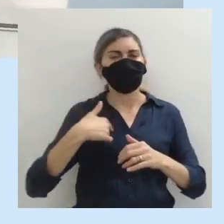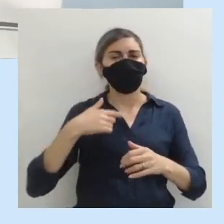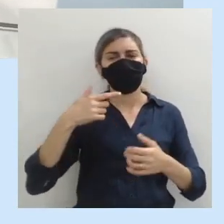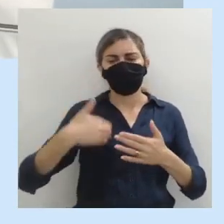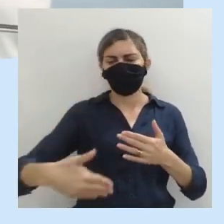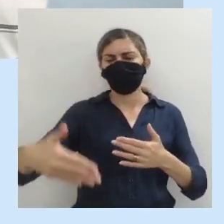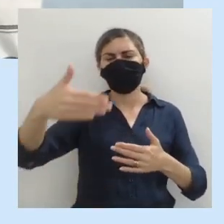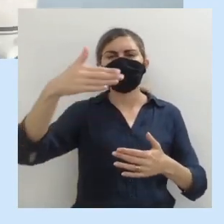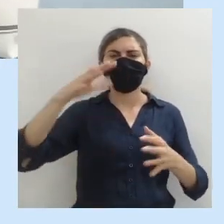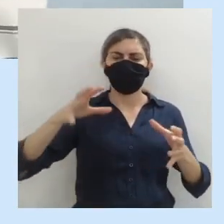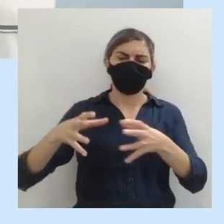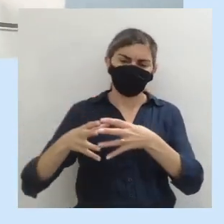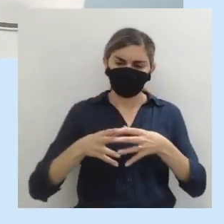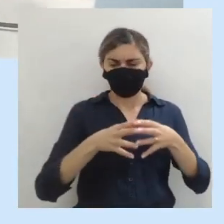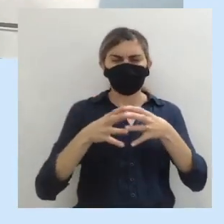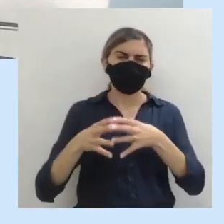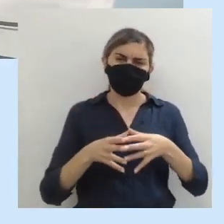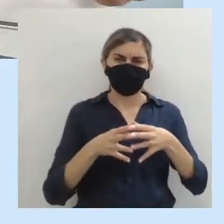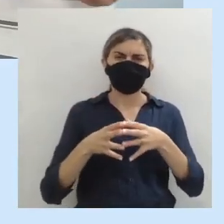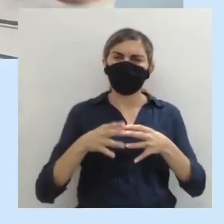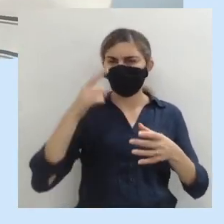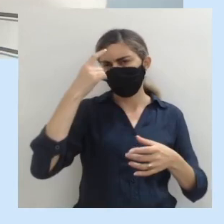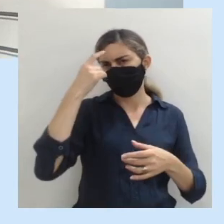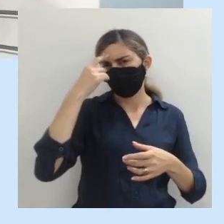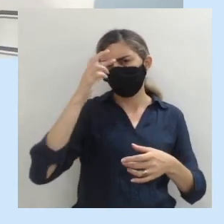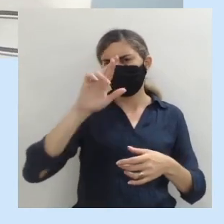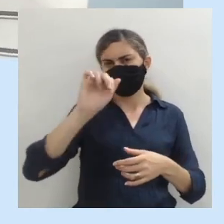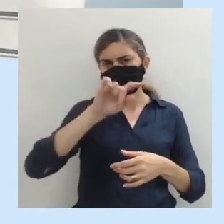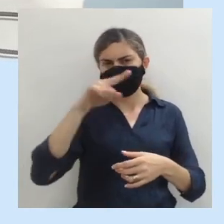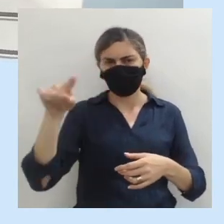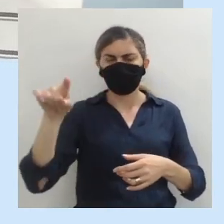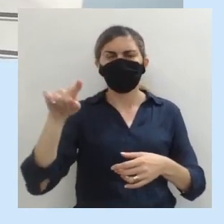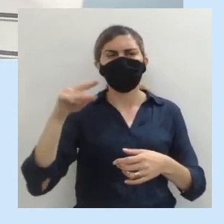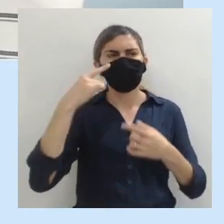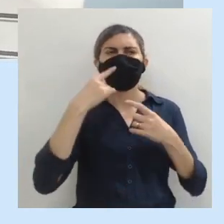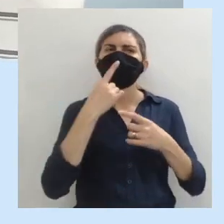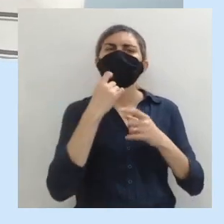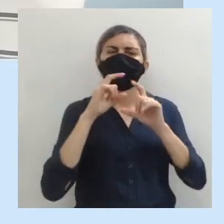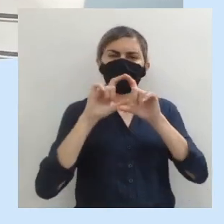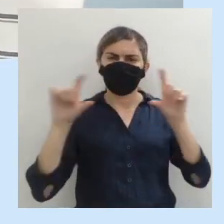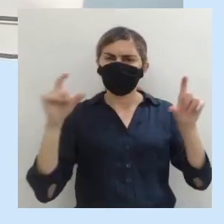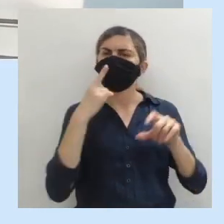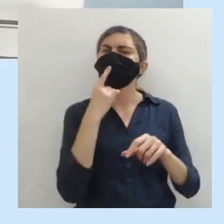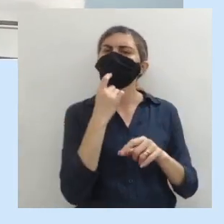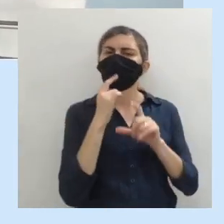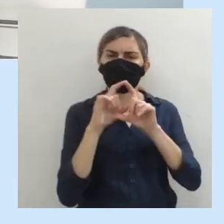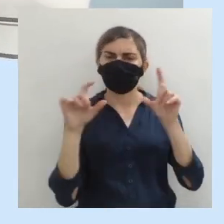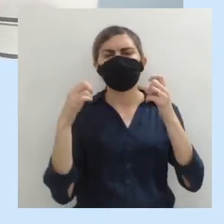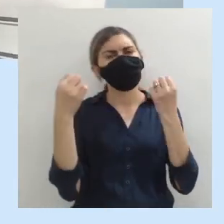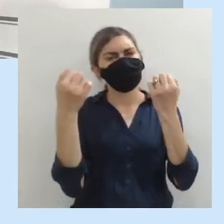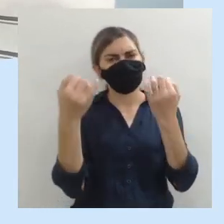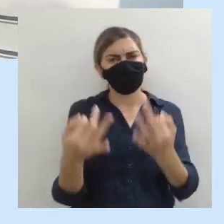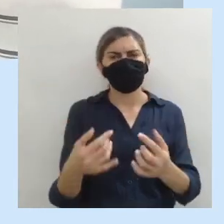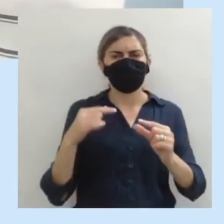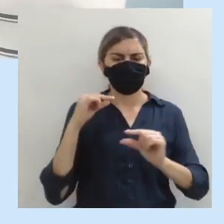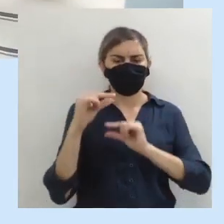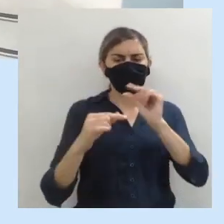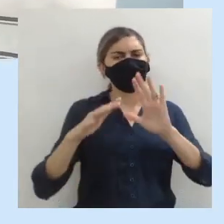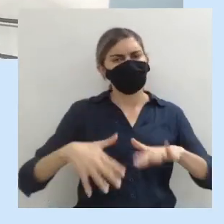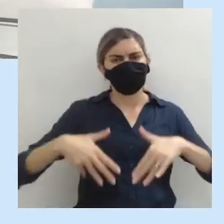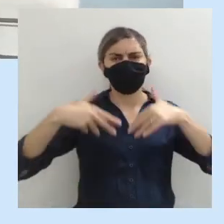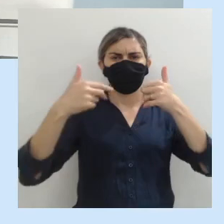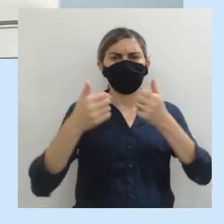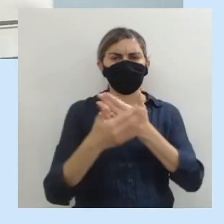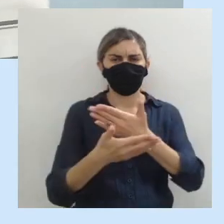encarada em conjunto com a razão. Então, o que está aí em vermelho, certo, define um pouco melhor